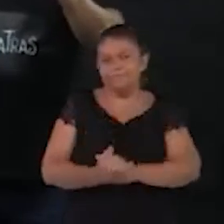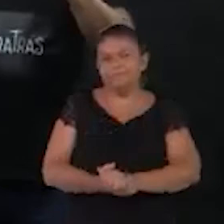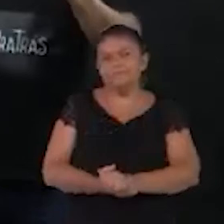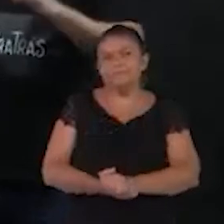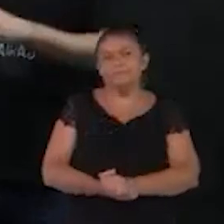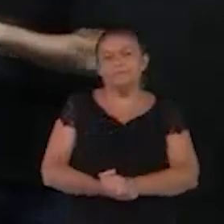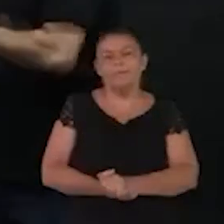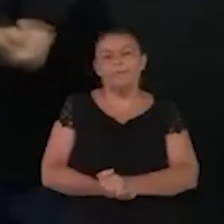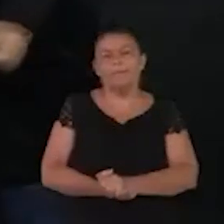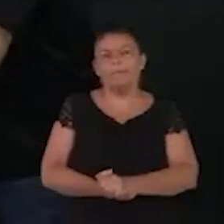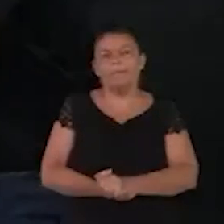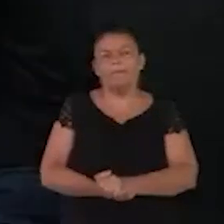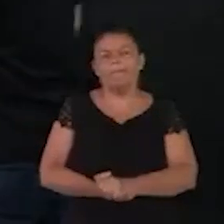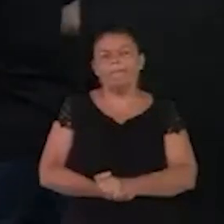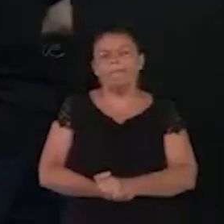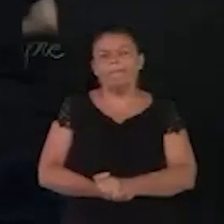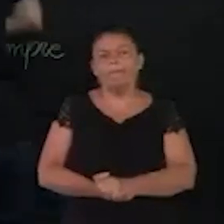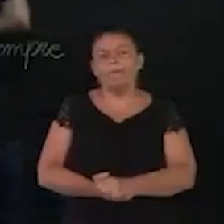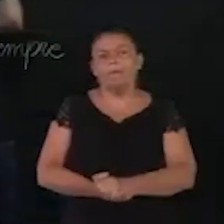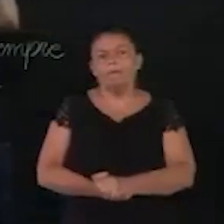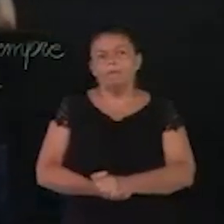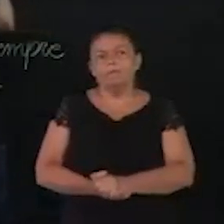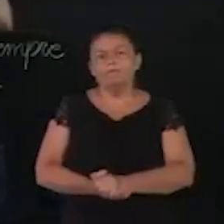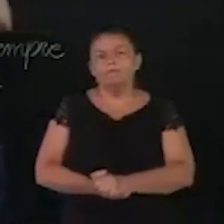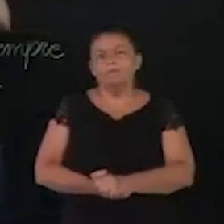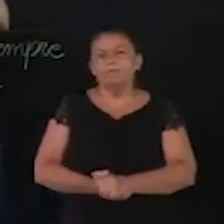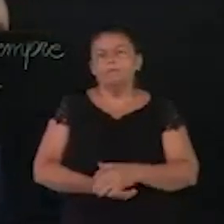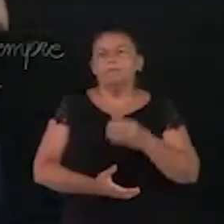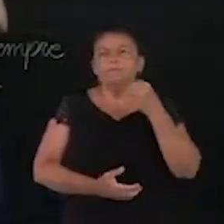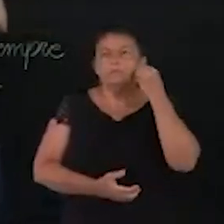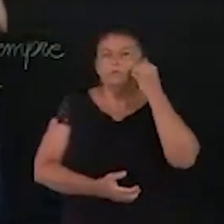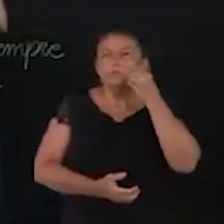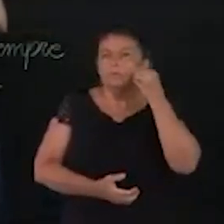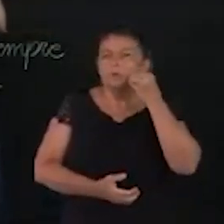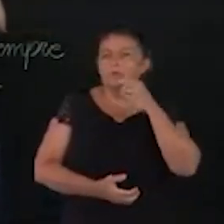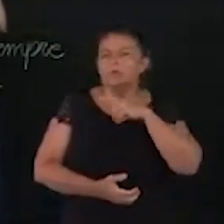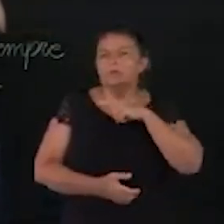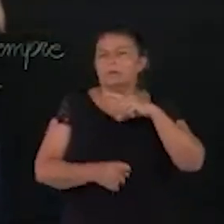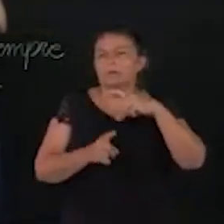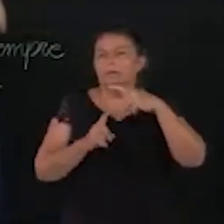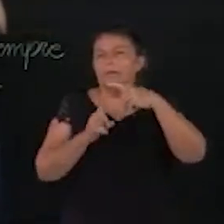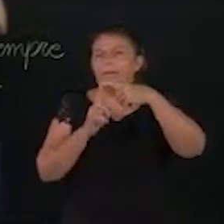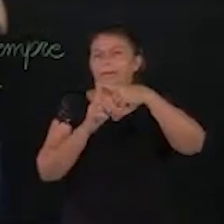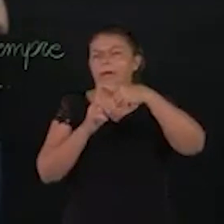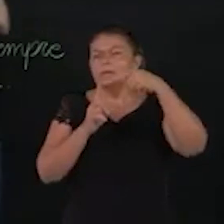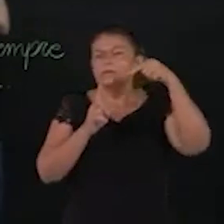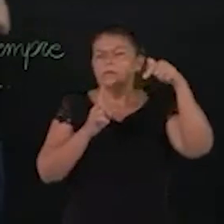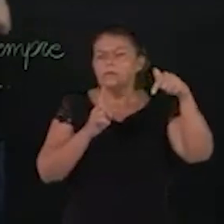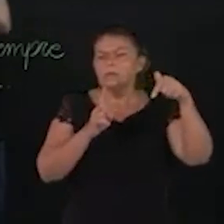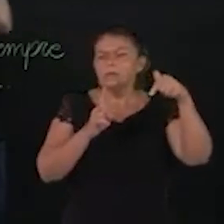aqui uma outra situação que é a seguinte. Vamos supor que eu tenha mais 7